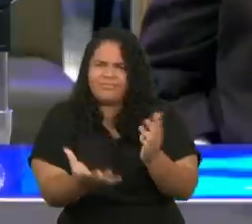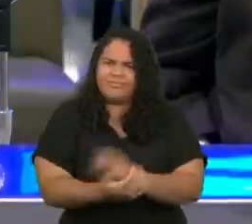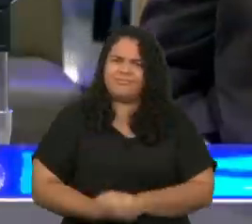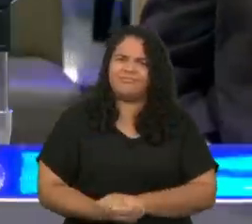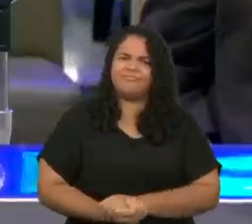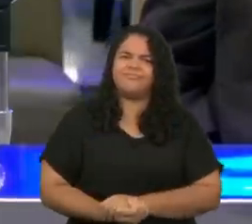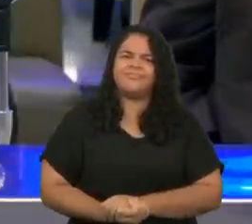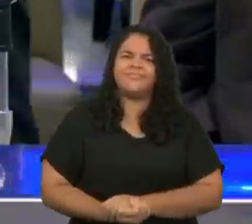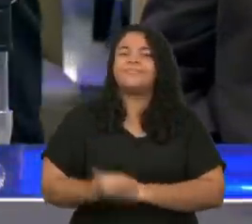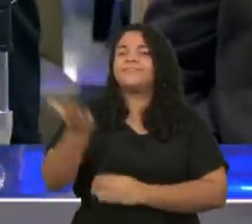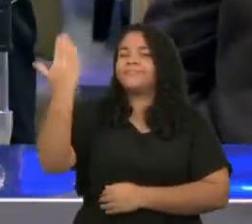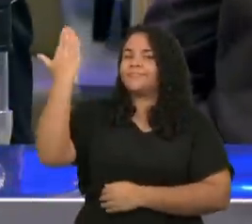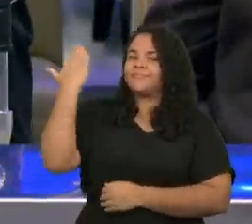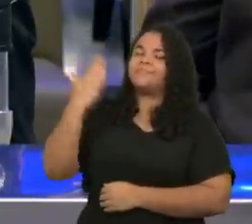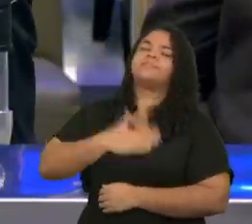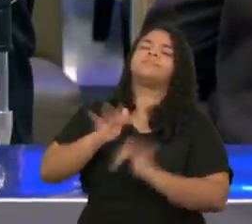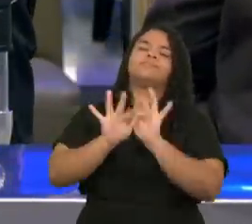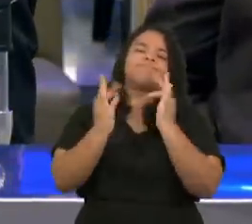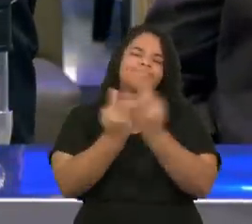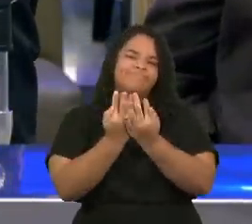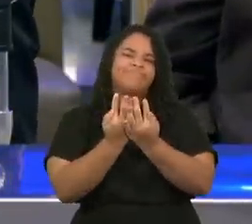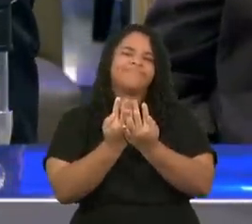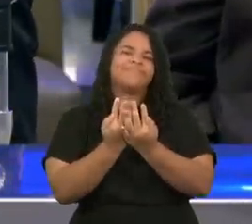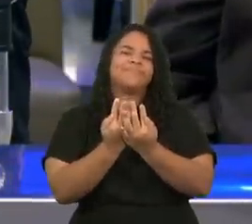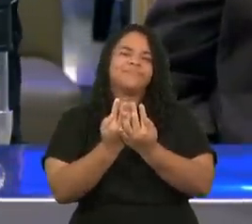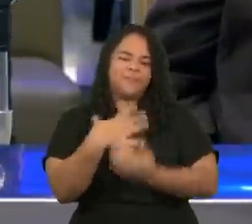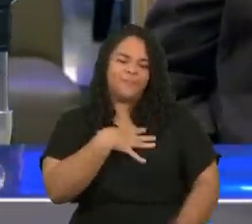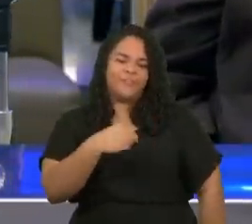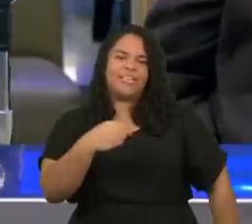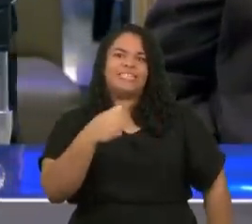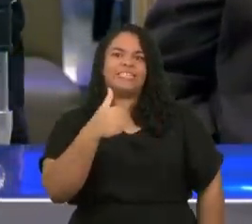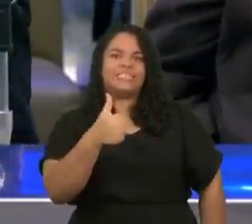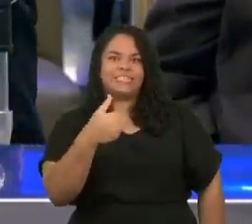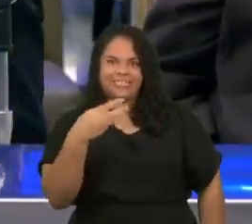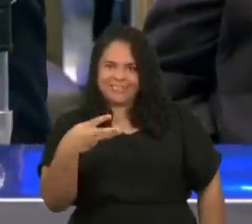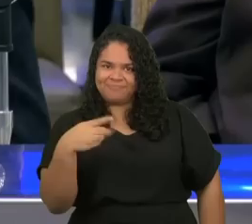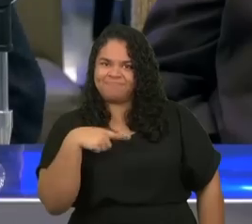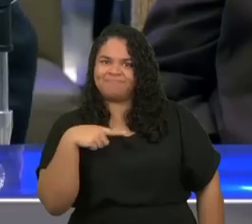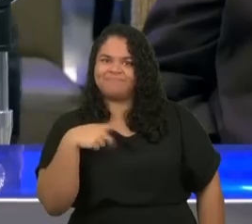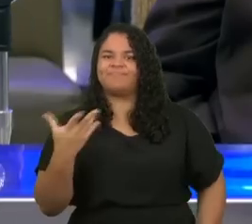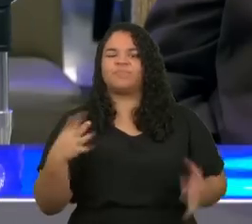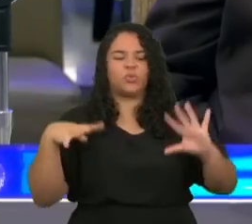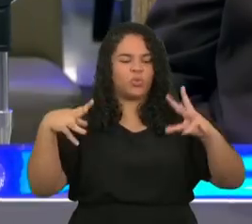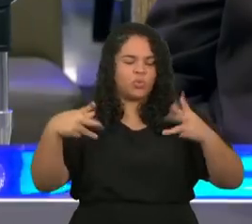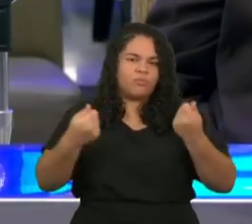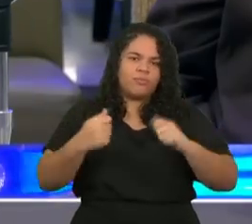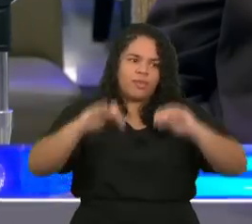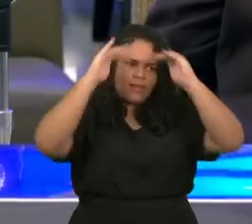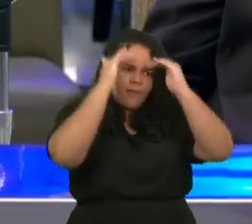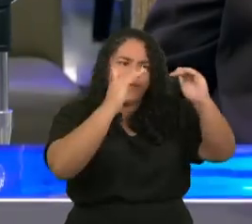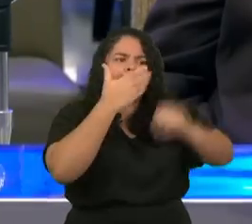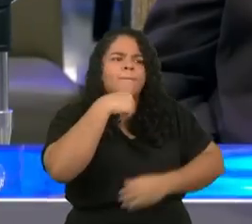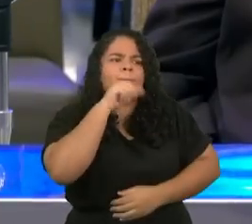eu fui criado Numa família de 13 filhos mas a gente tem que ter respeito a gente não ficava de de